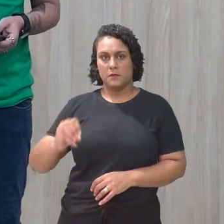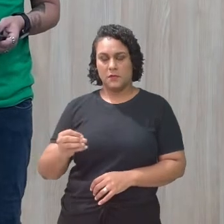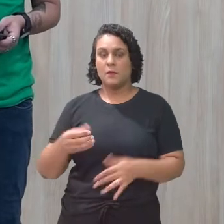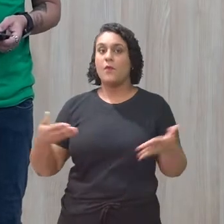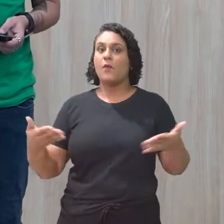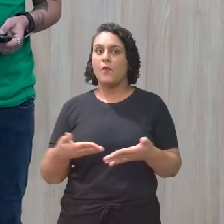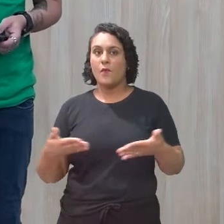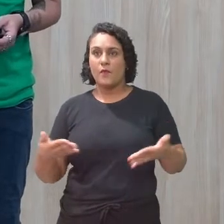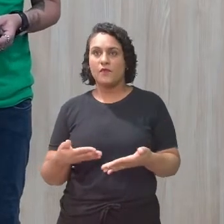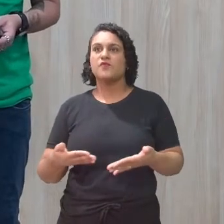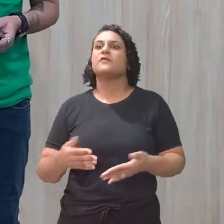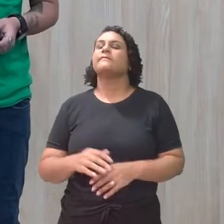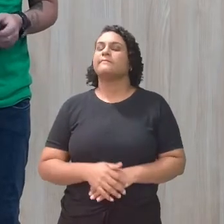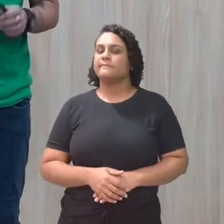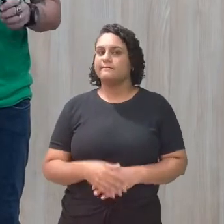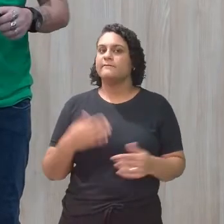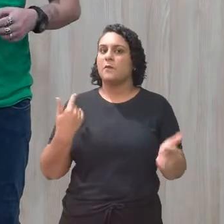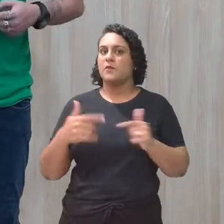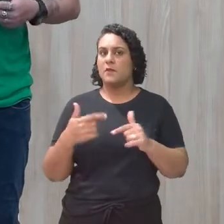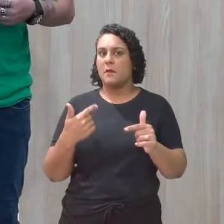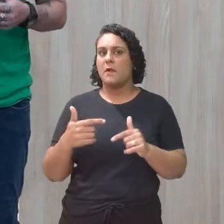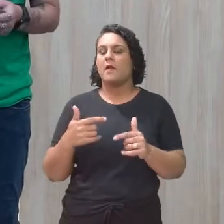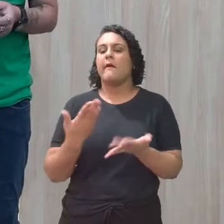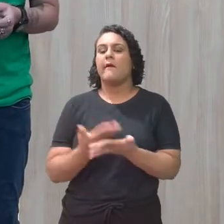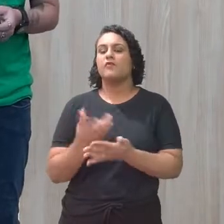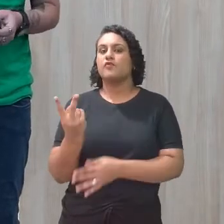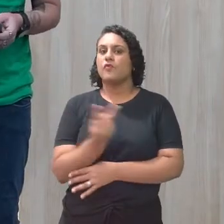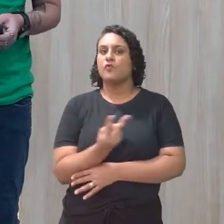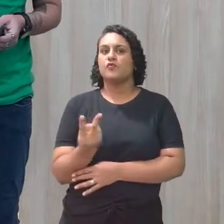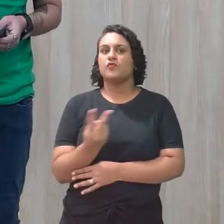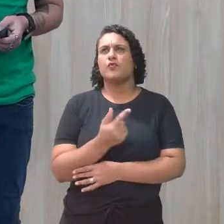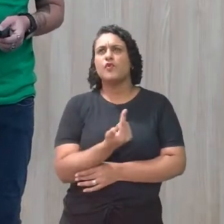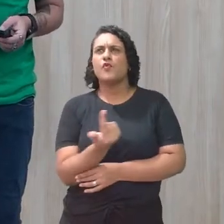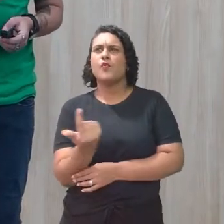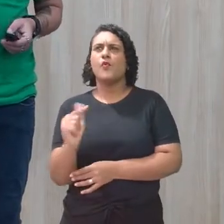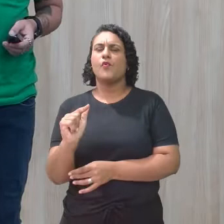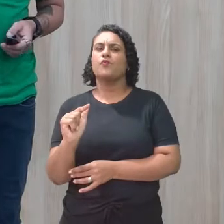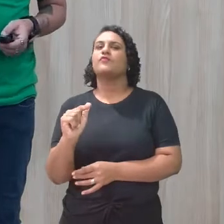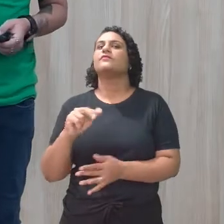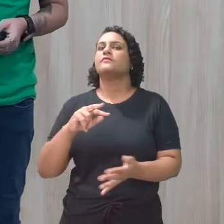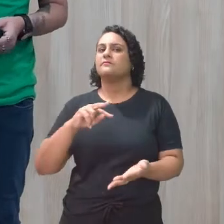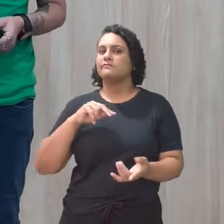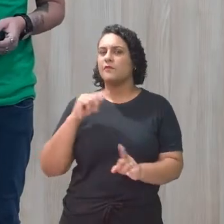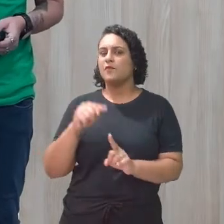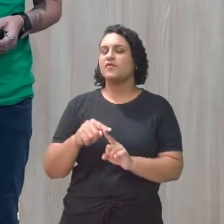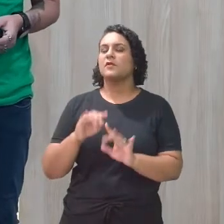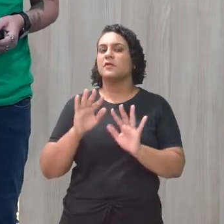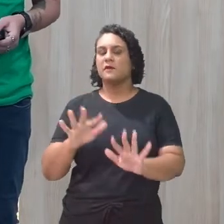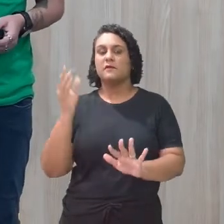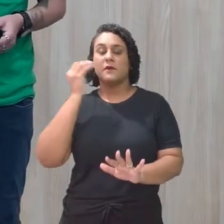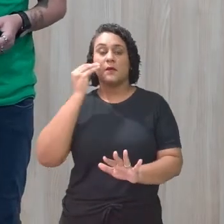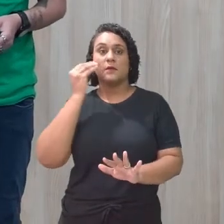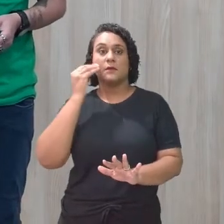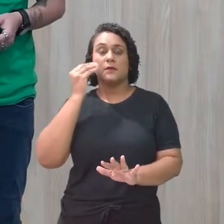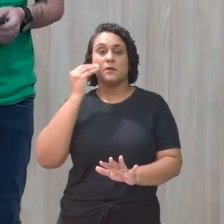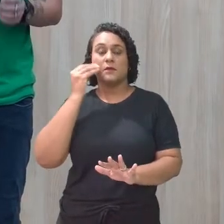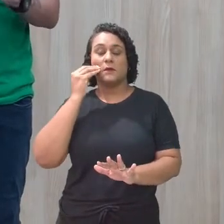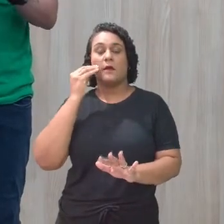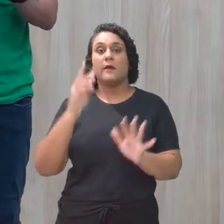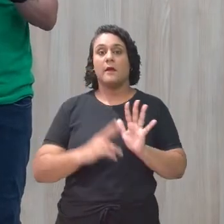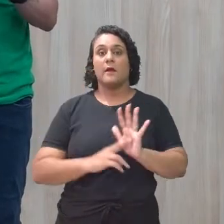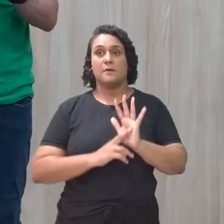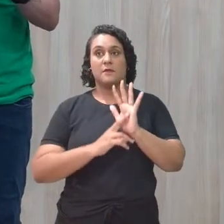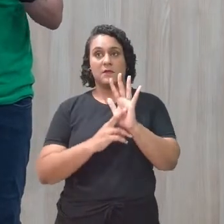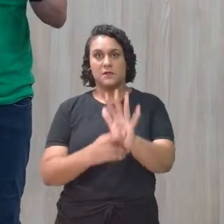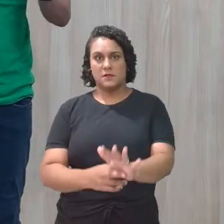os números compostos e com os números primos, só que num outro sentido, tá certo? A gente vai tentar fazer a representação, ou